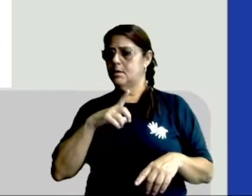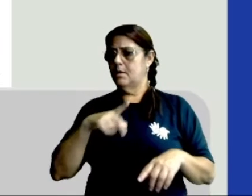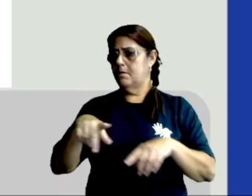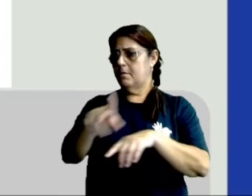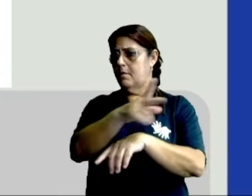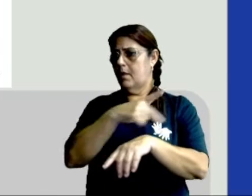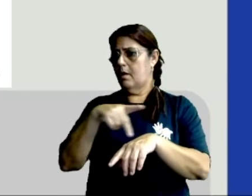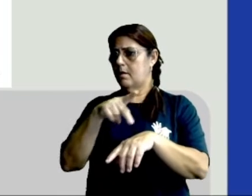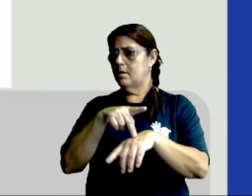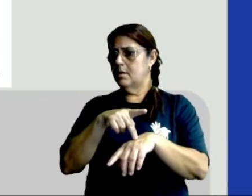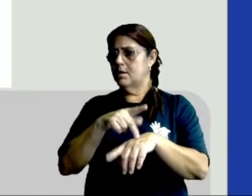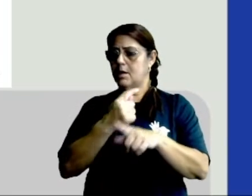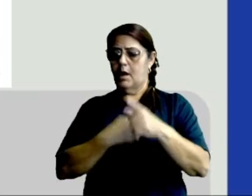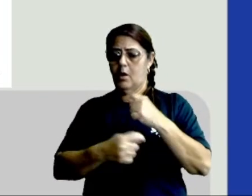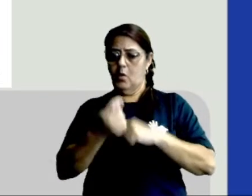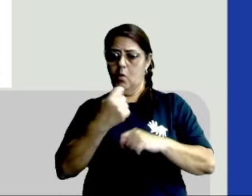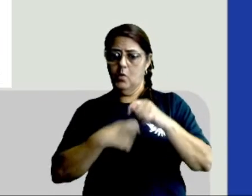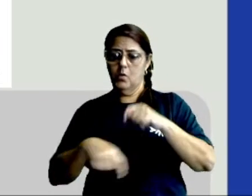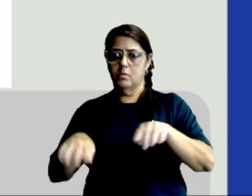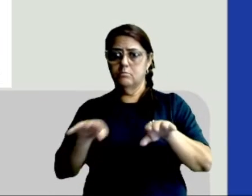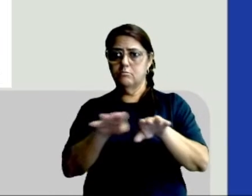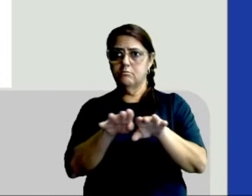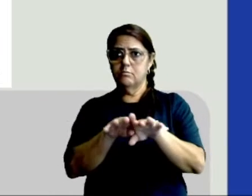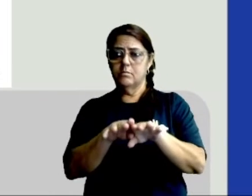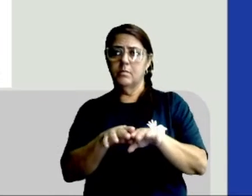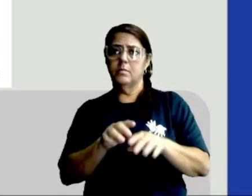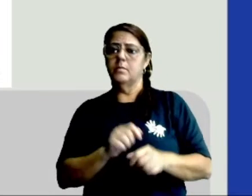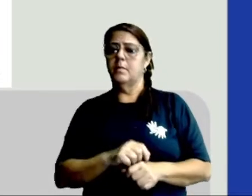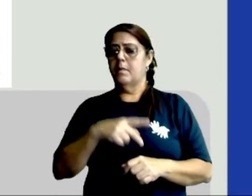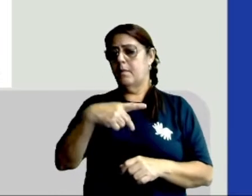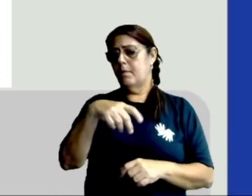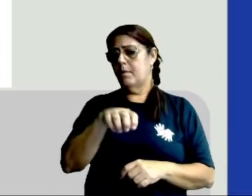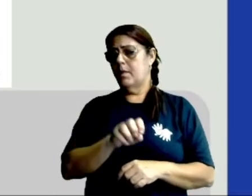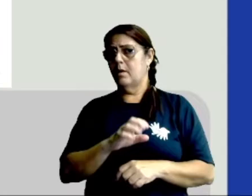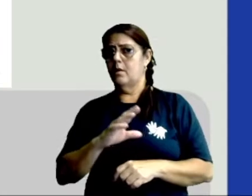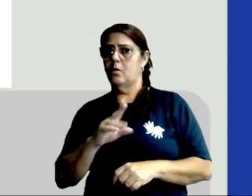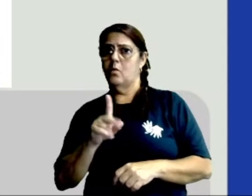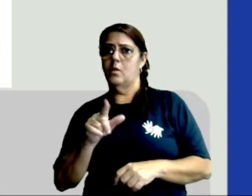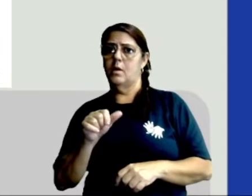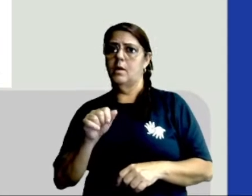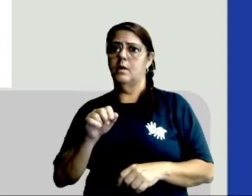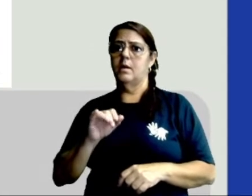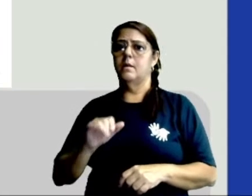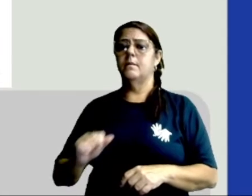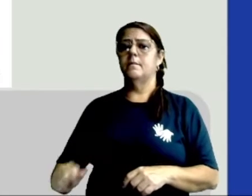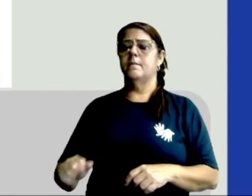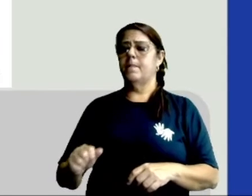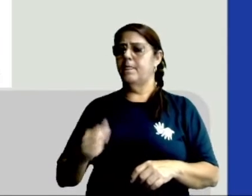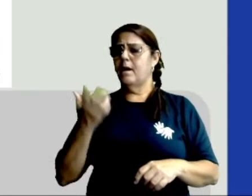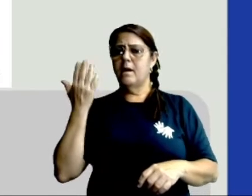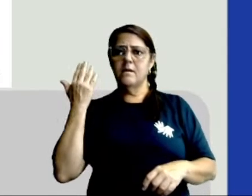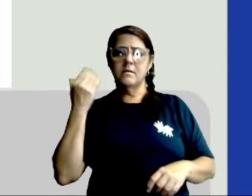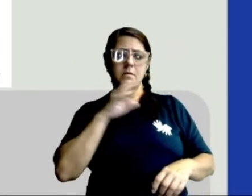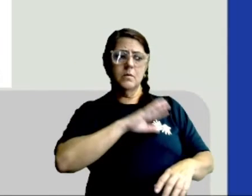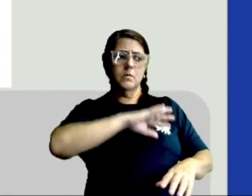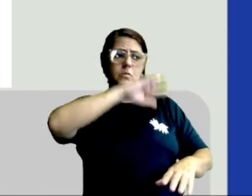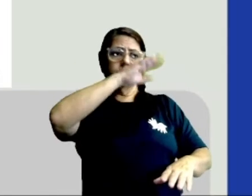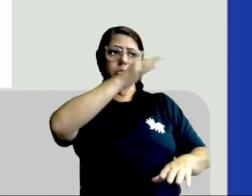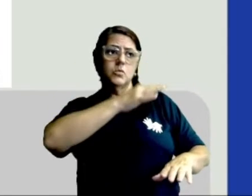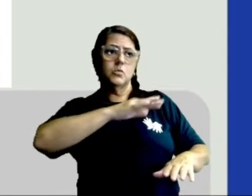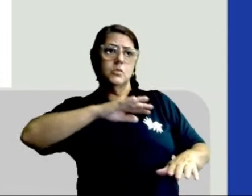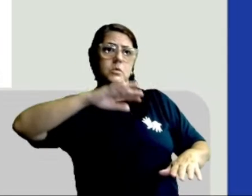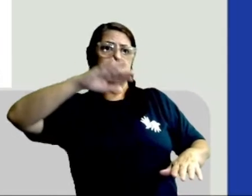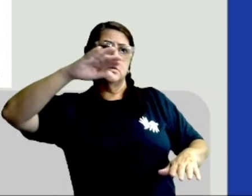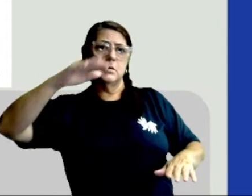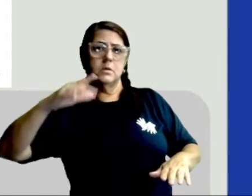de economia de base agropecuária. Em relação a essas pequenas Antilhas, né, Antigua e Barbuda, né, Barbados,